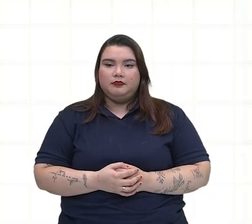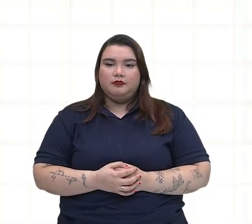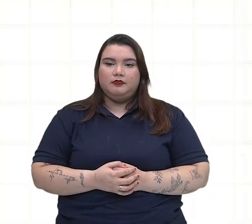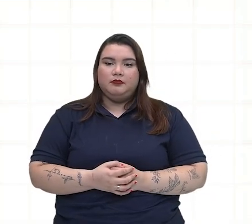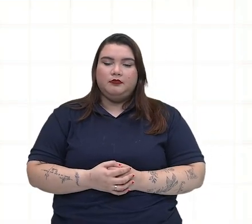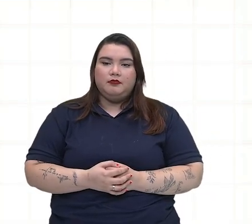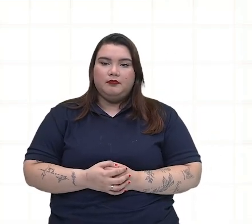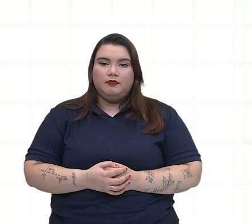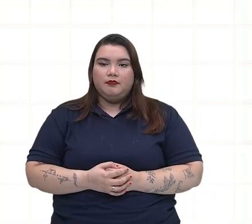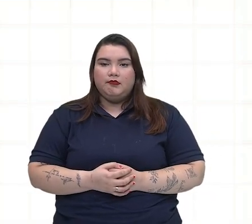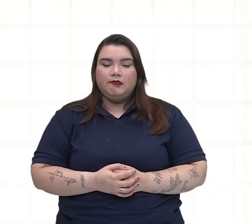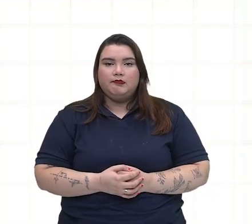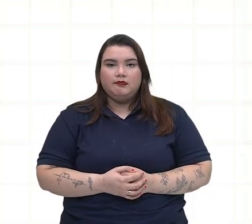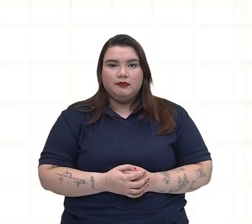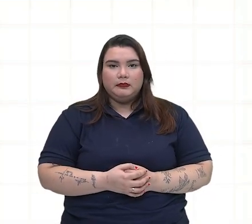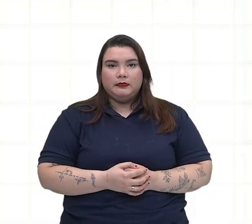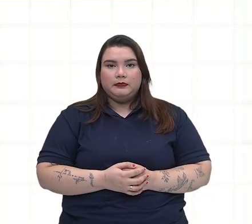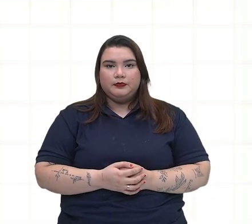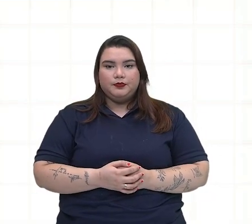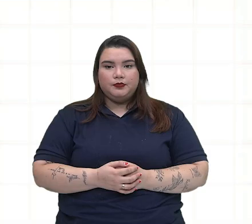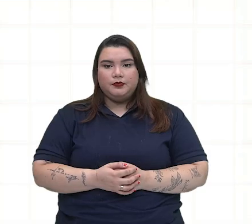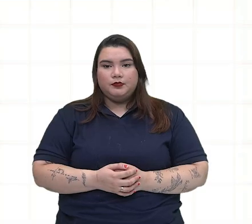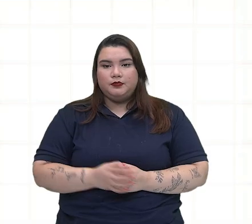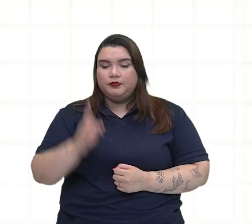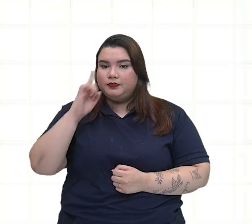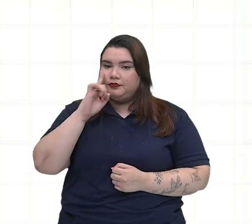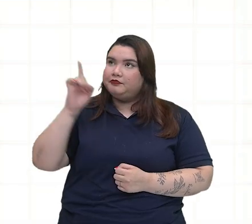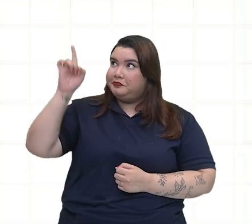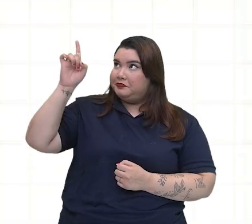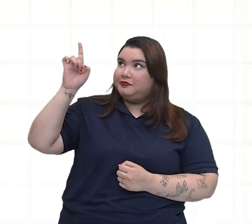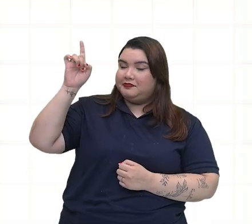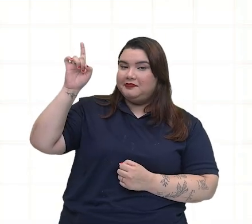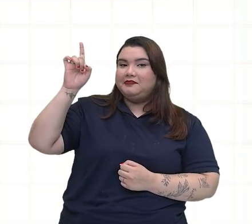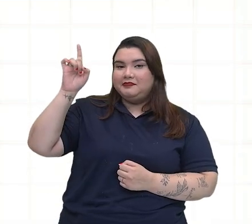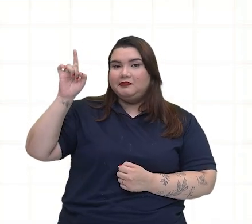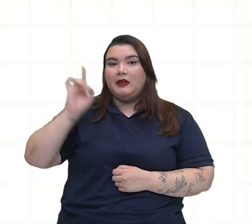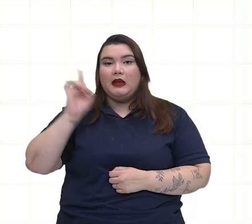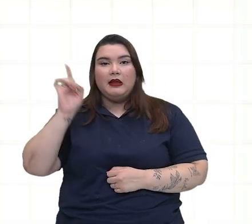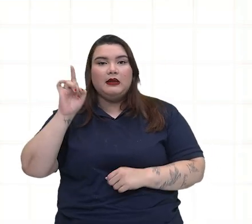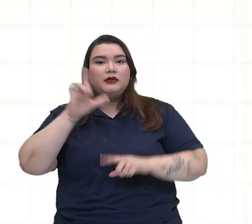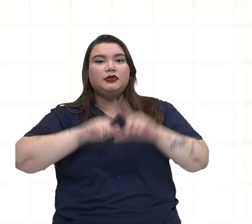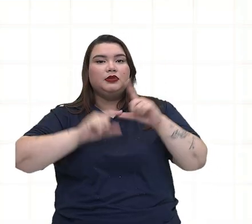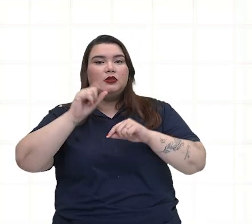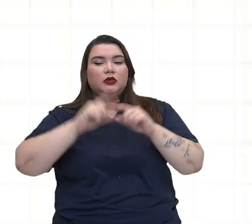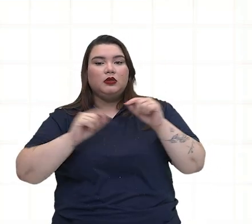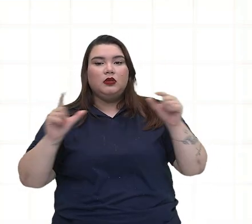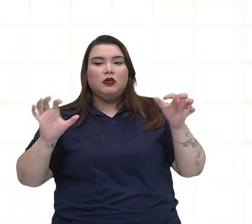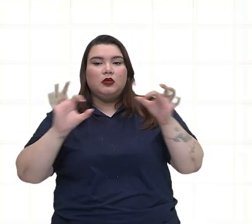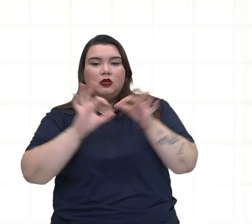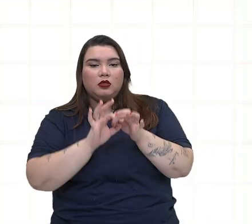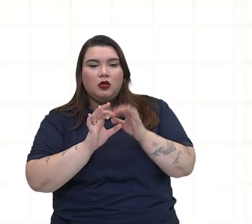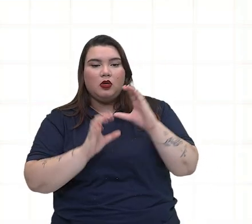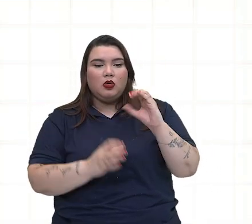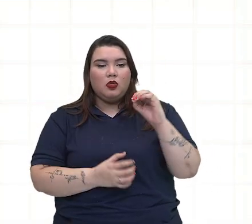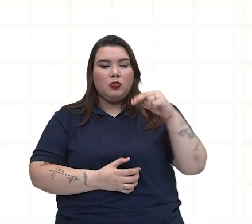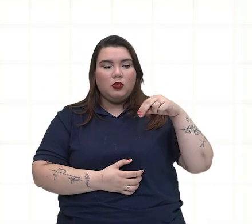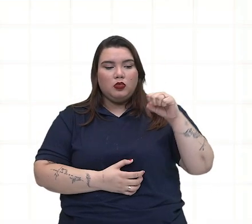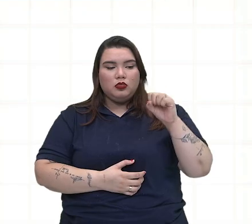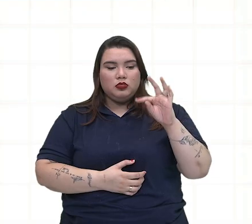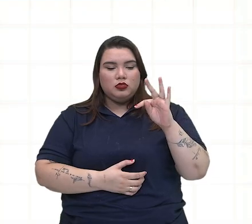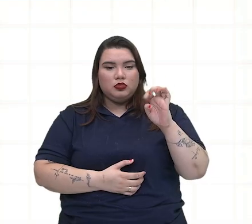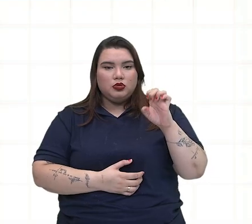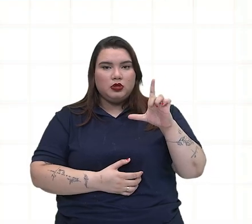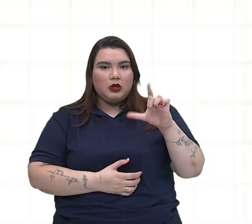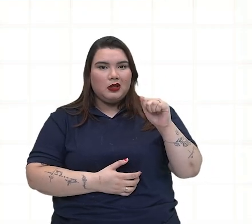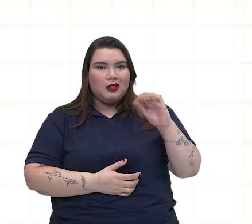estrela, essa estrela aqui, a estrela polar. Ela faz parte da constelação